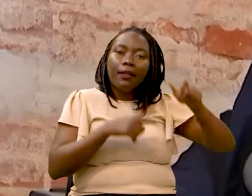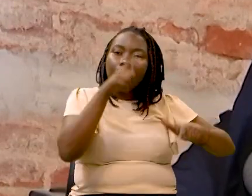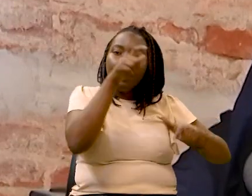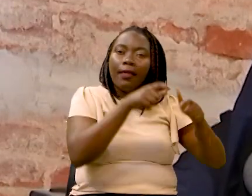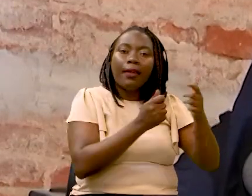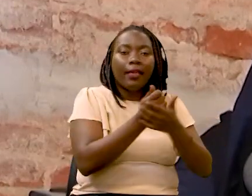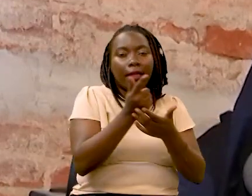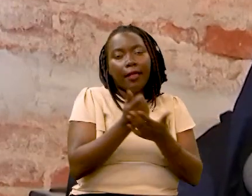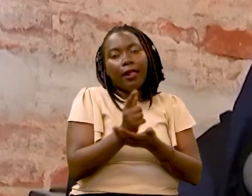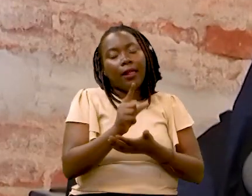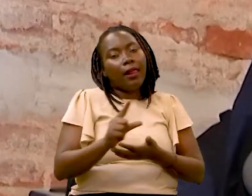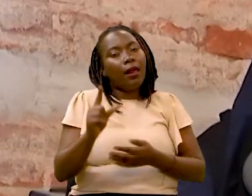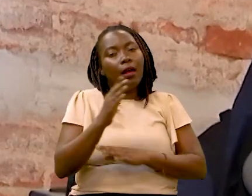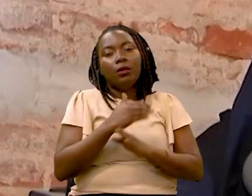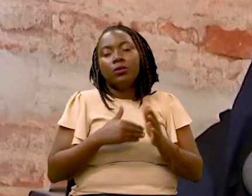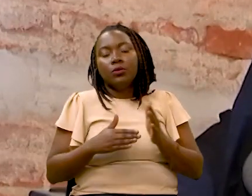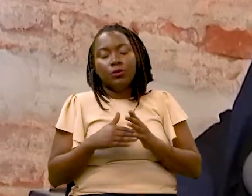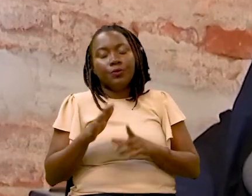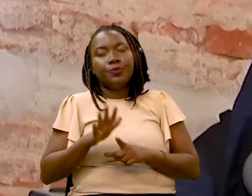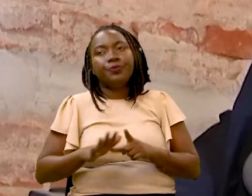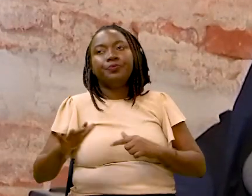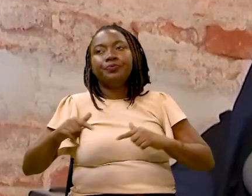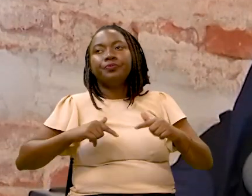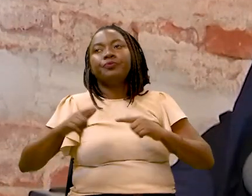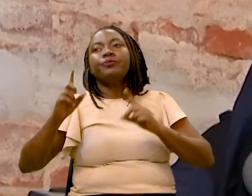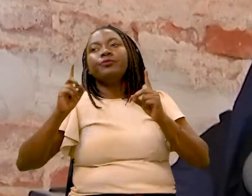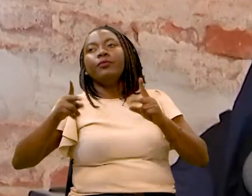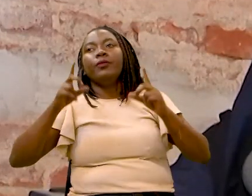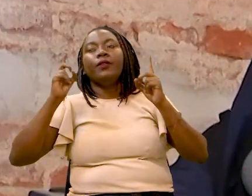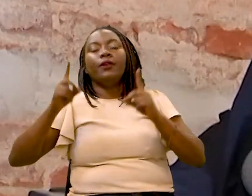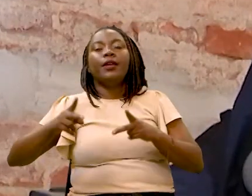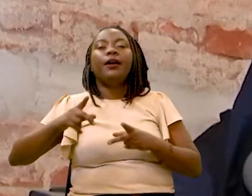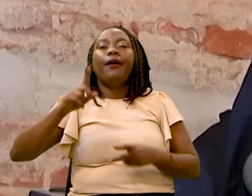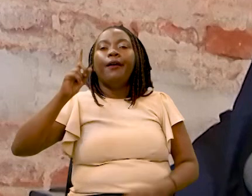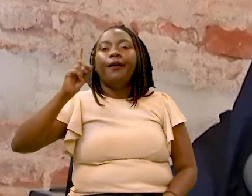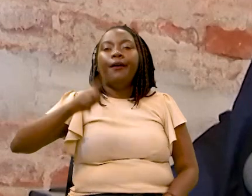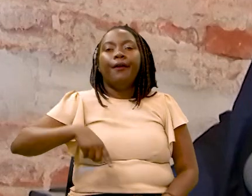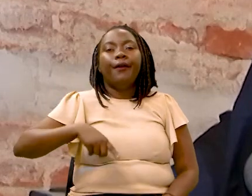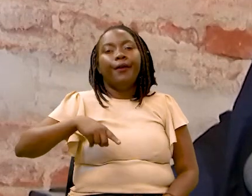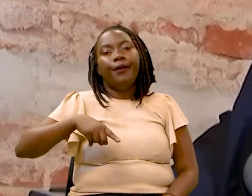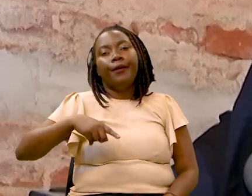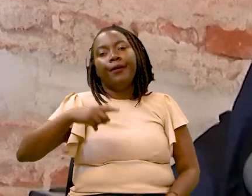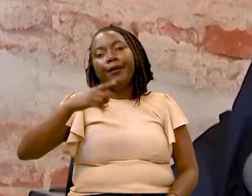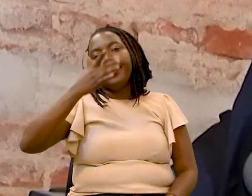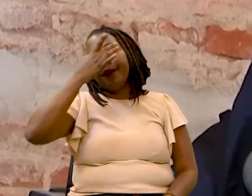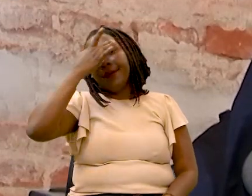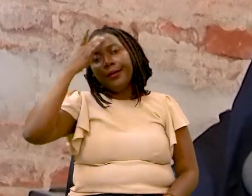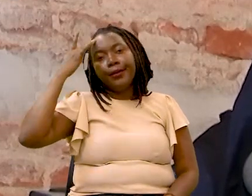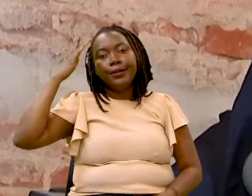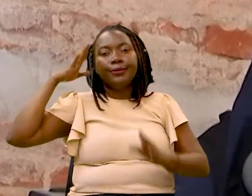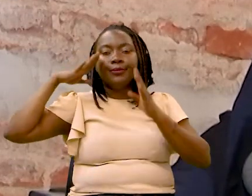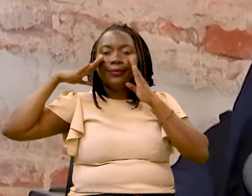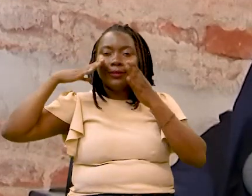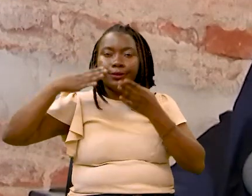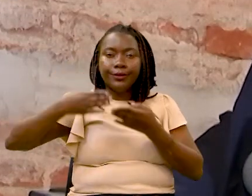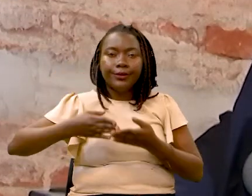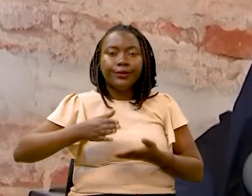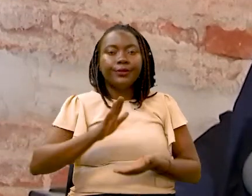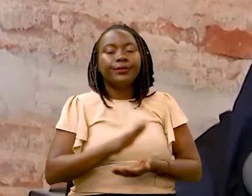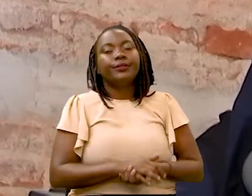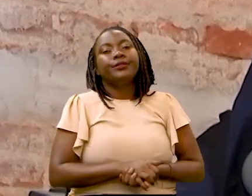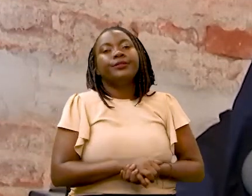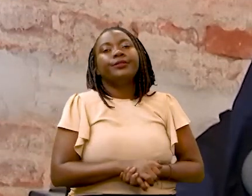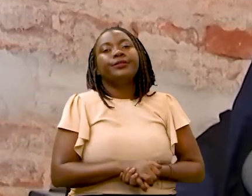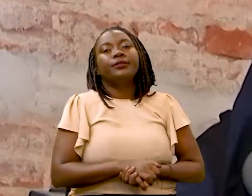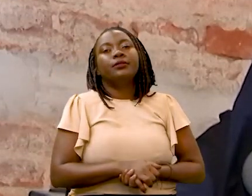clientes, eu acho que, claro, com todo mercado que trabalha com vendas, é um cliente específico, é um cliente,